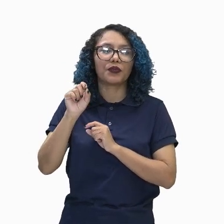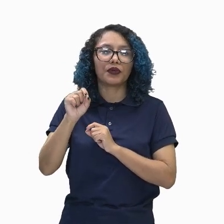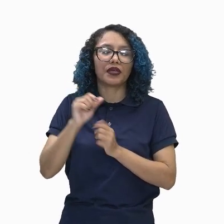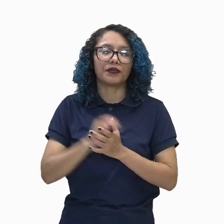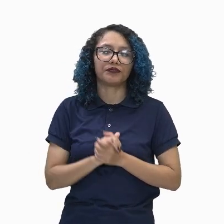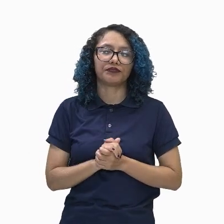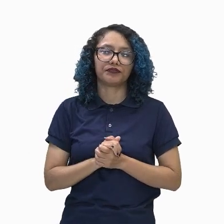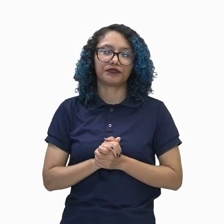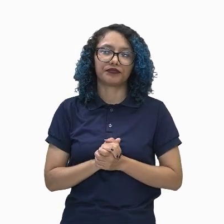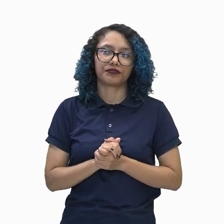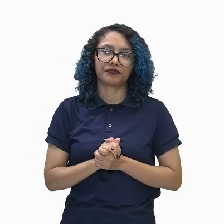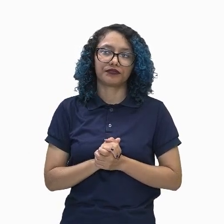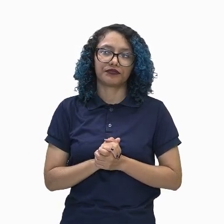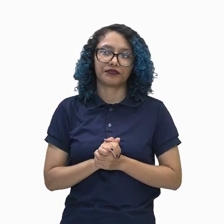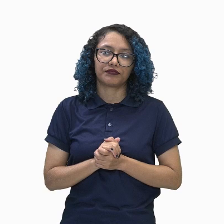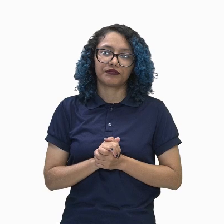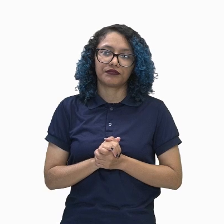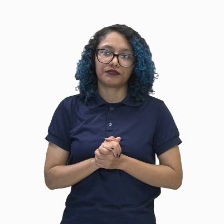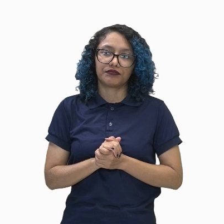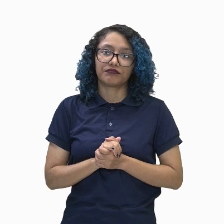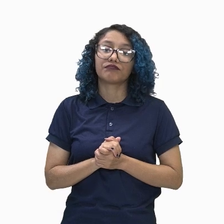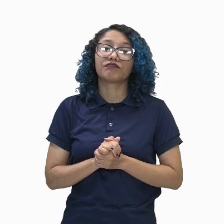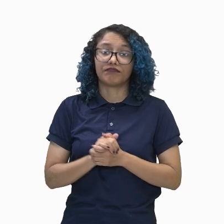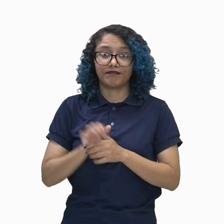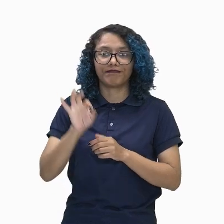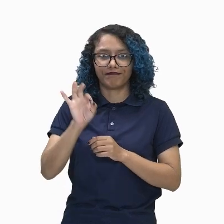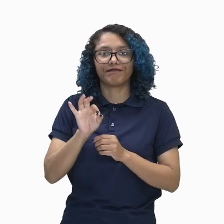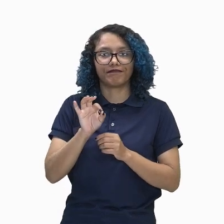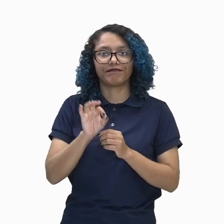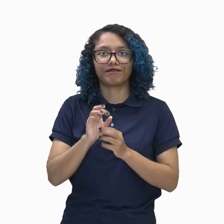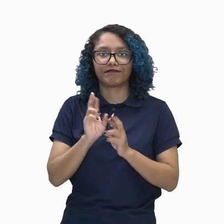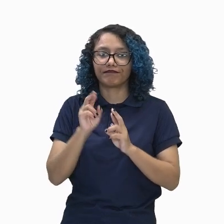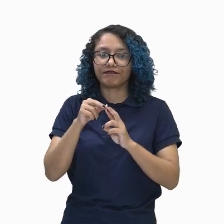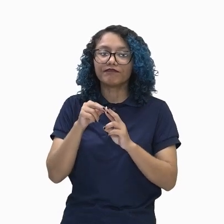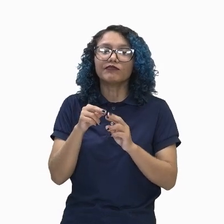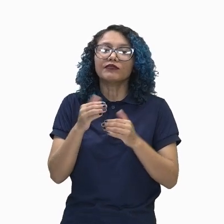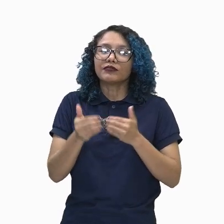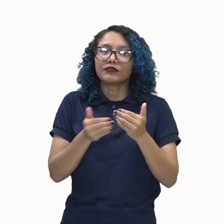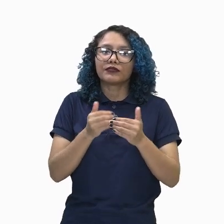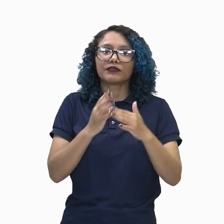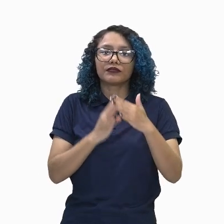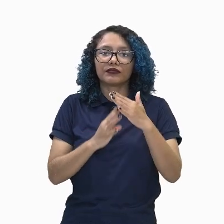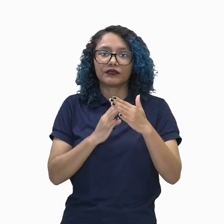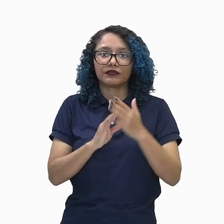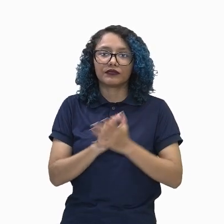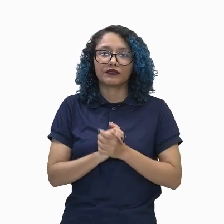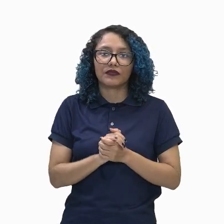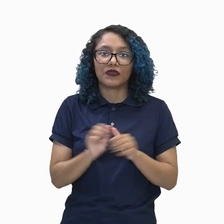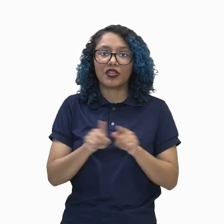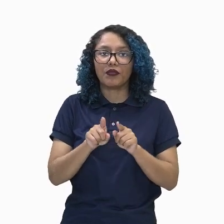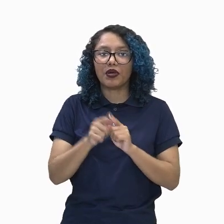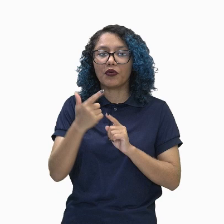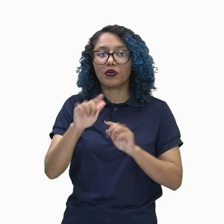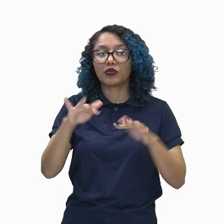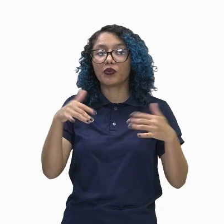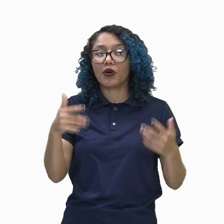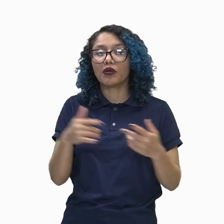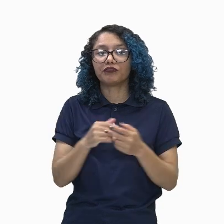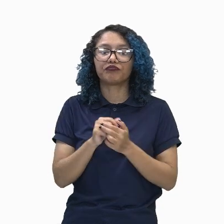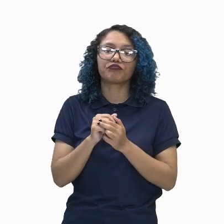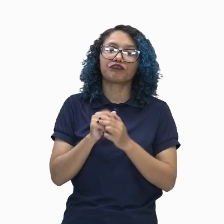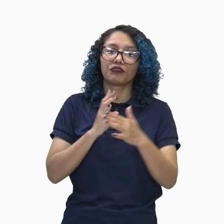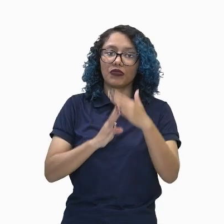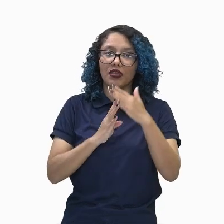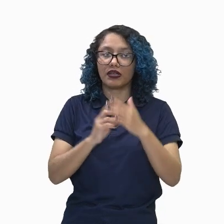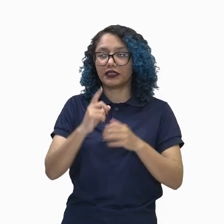relacionado a todo esse processo de imigração, teremos quem? Os imigrantes latinos, que somos nós